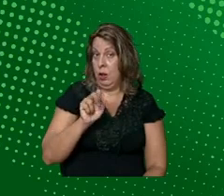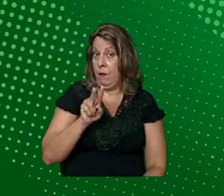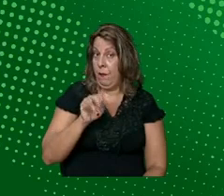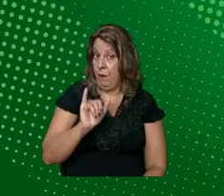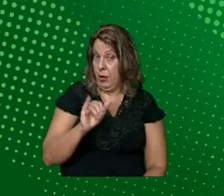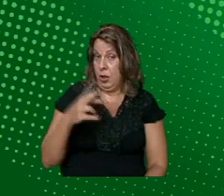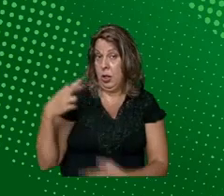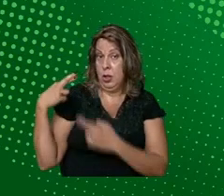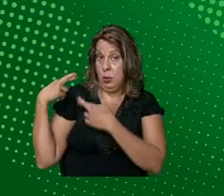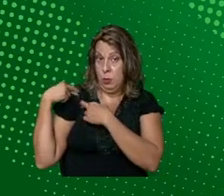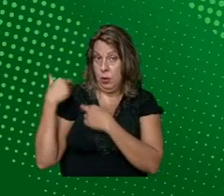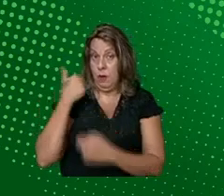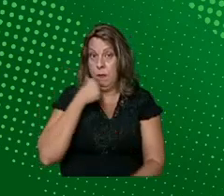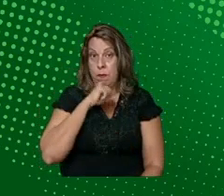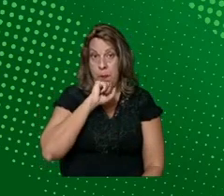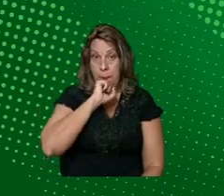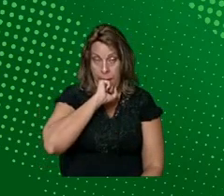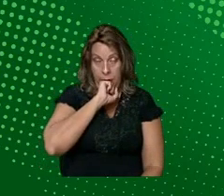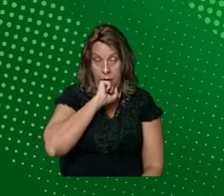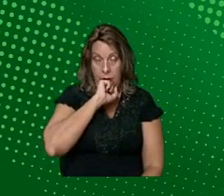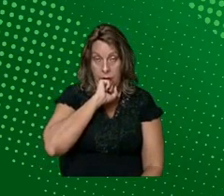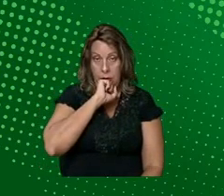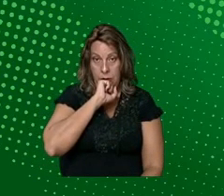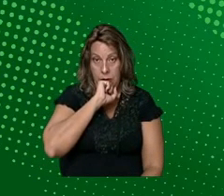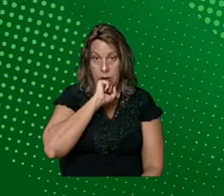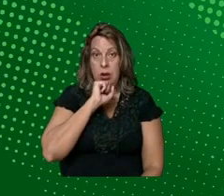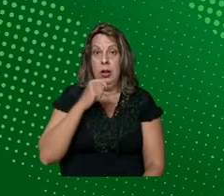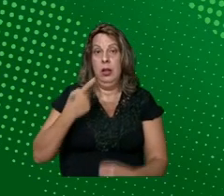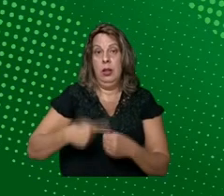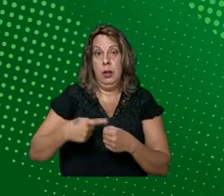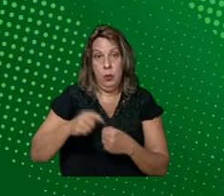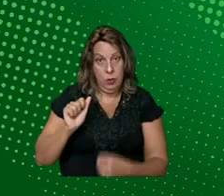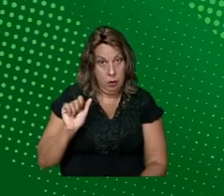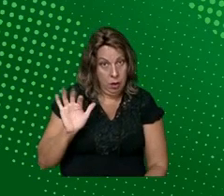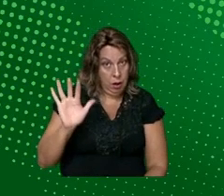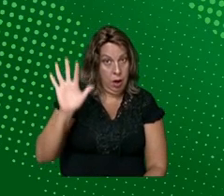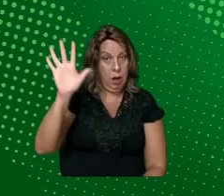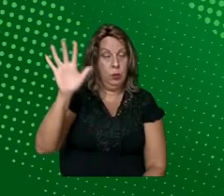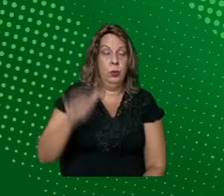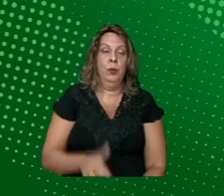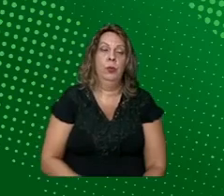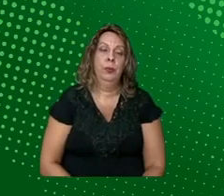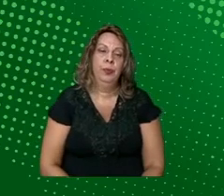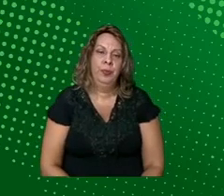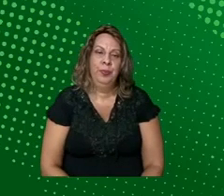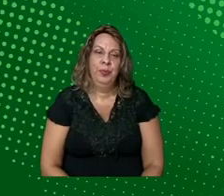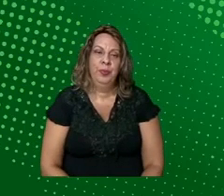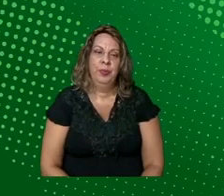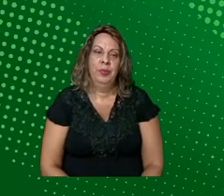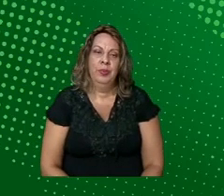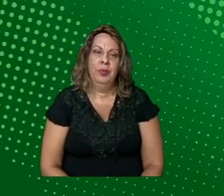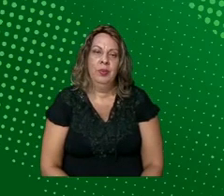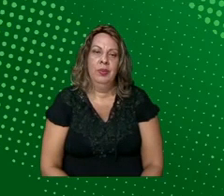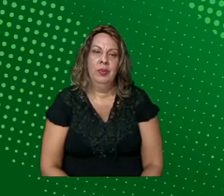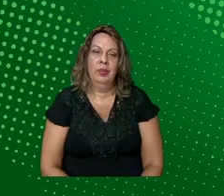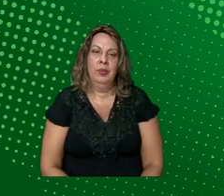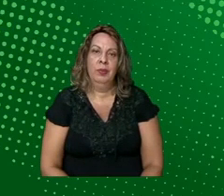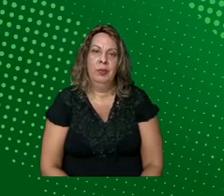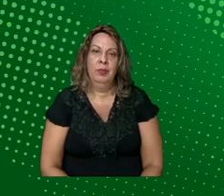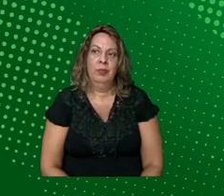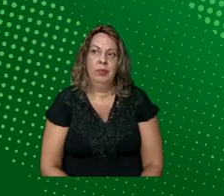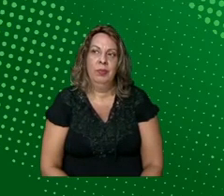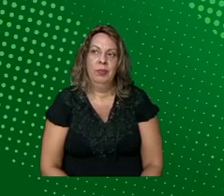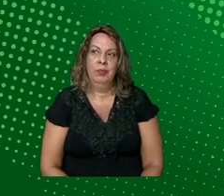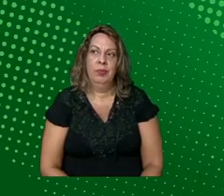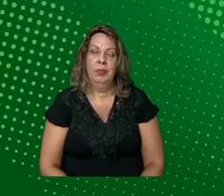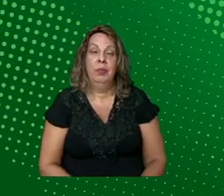responsável. Vai ser a mãe. Olha só, é a cidade, é Lagarto, pé quente aí, tenda do mercado, regional Lagarto. Tá ouvindo, já?